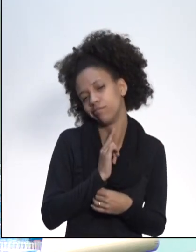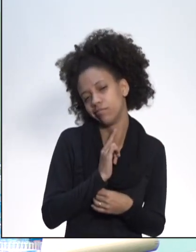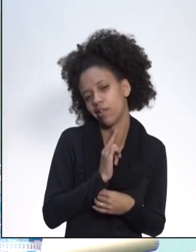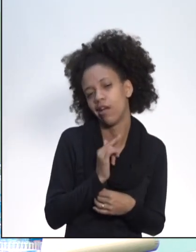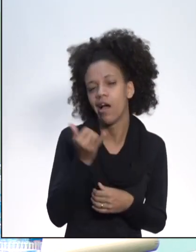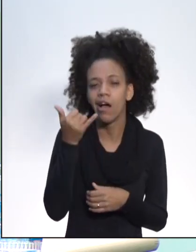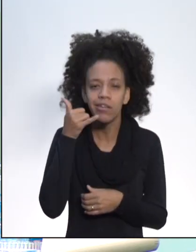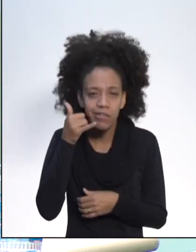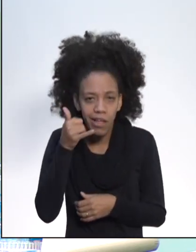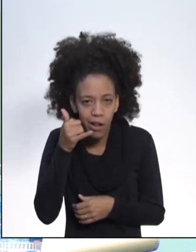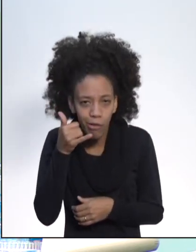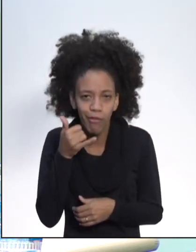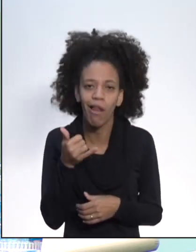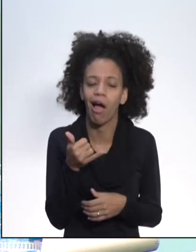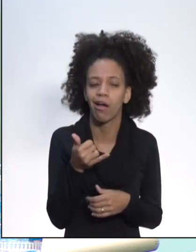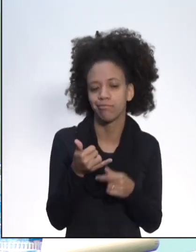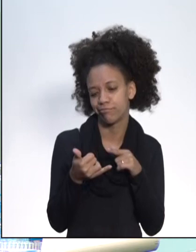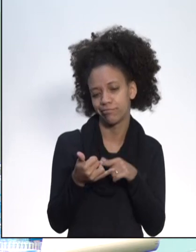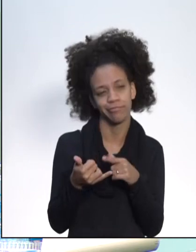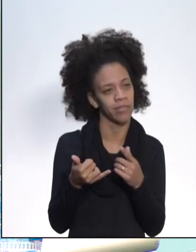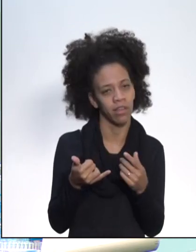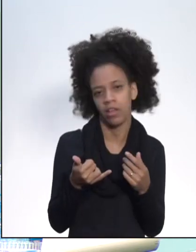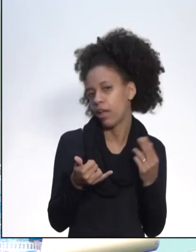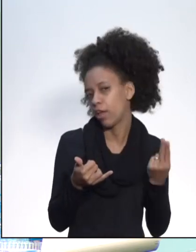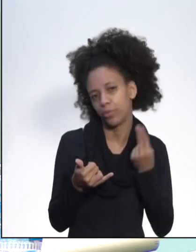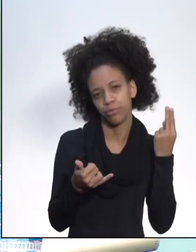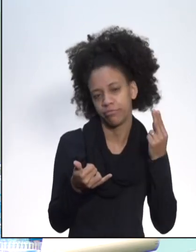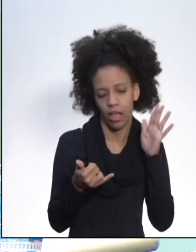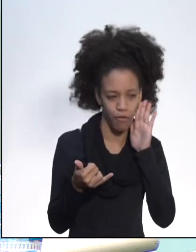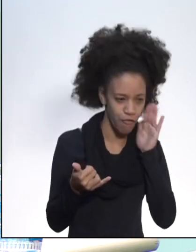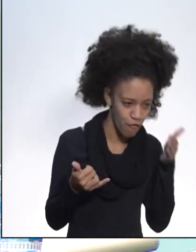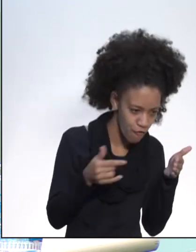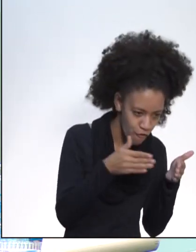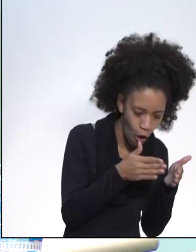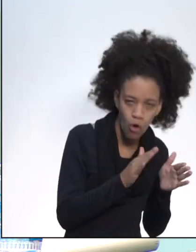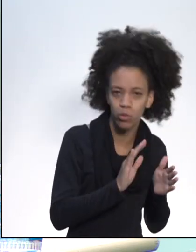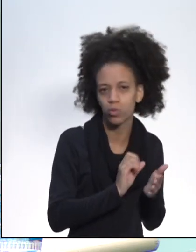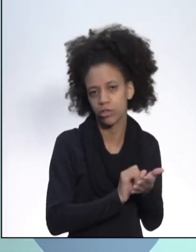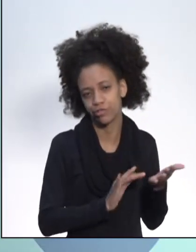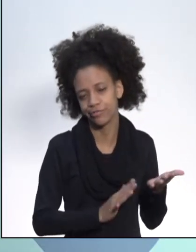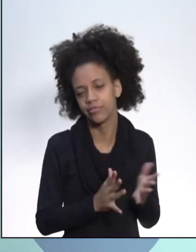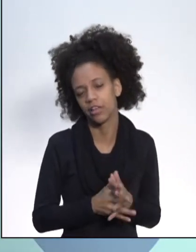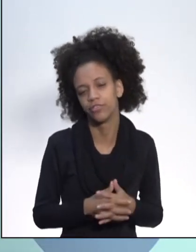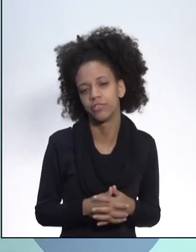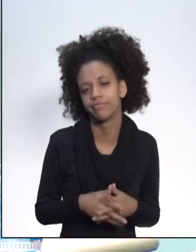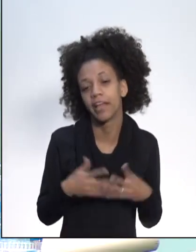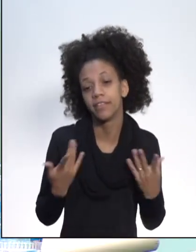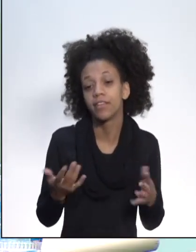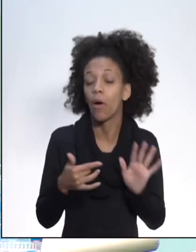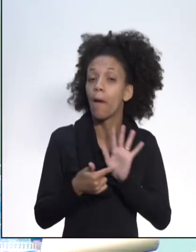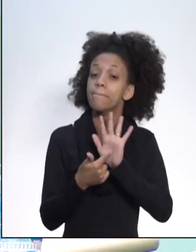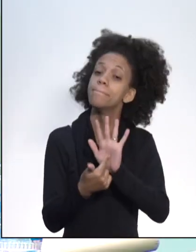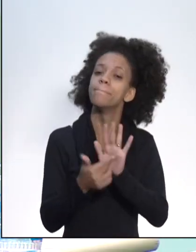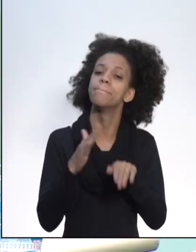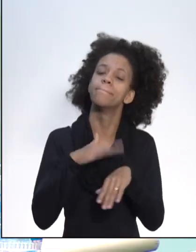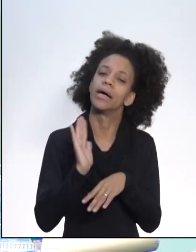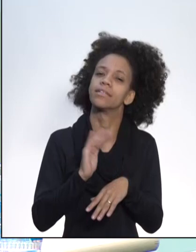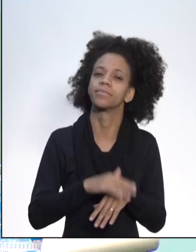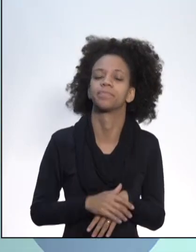o celular sempre à mão, fica difícil manter o foco nas nossas atividades mesmo, né? Sim. Então, é isso que mais aparece aqui no